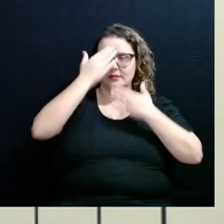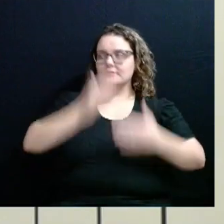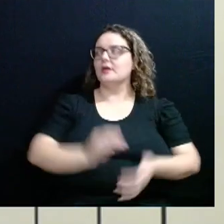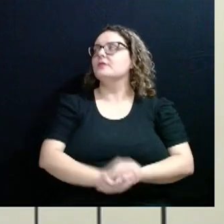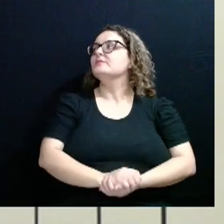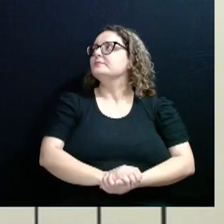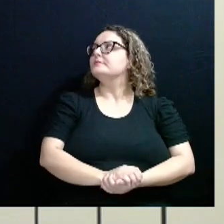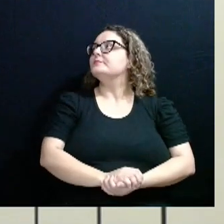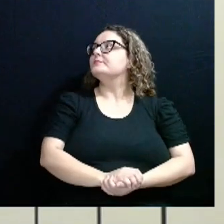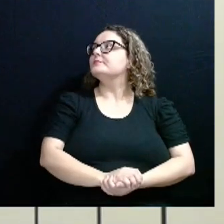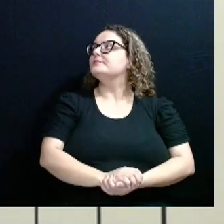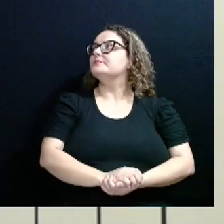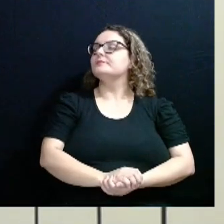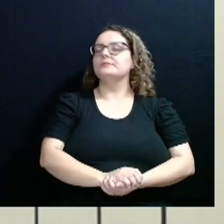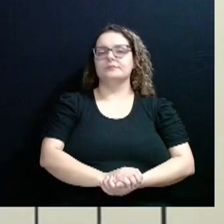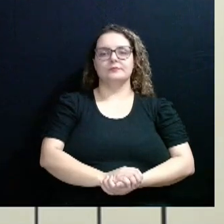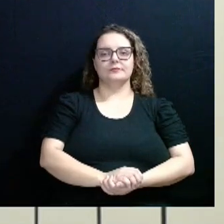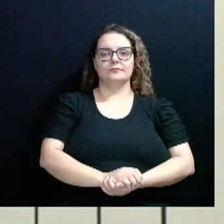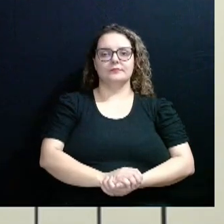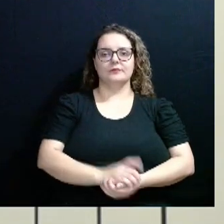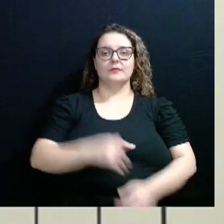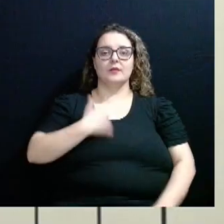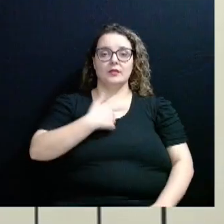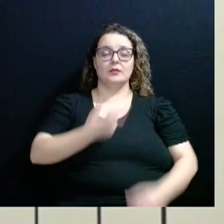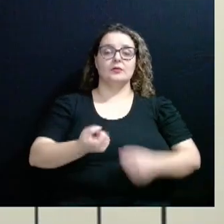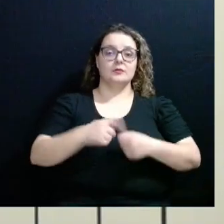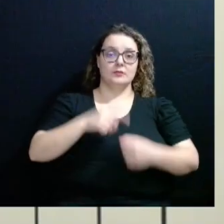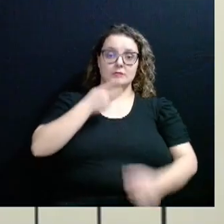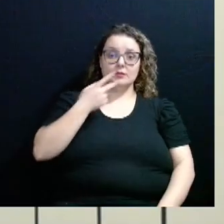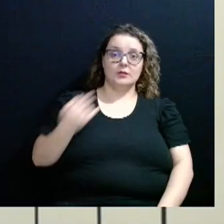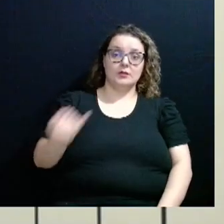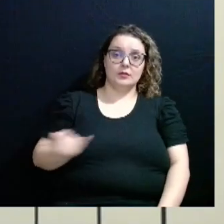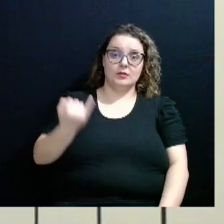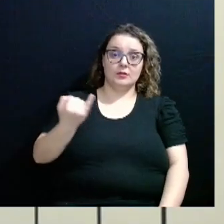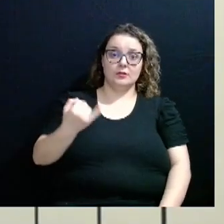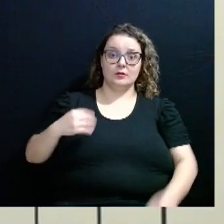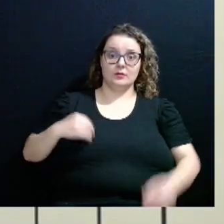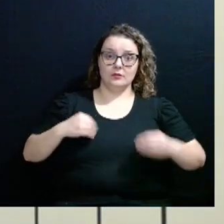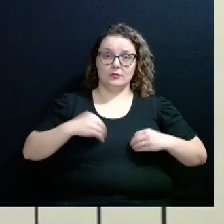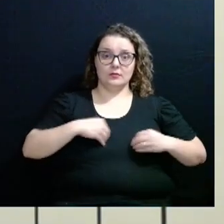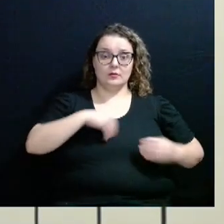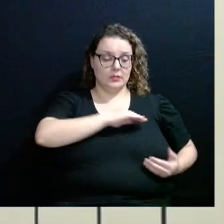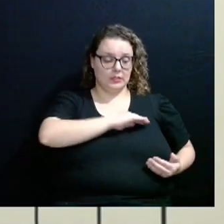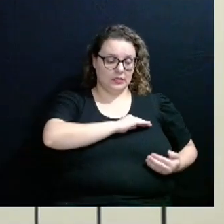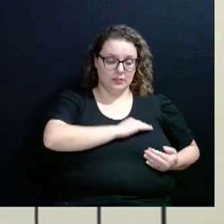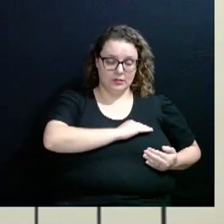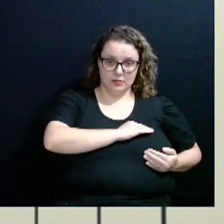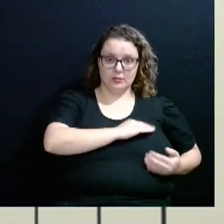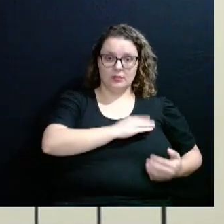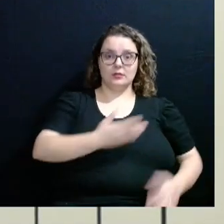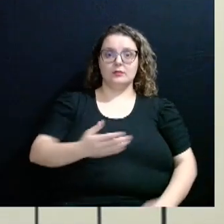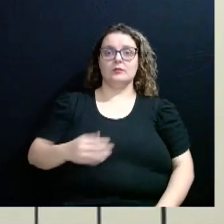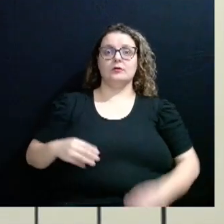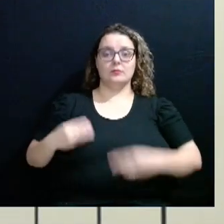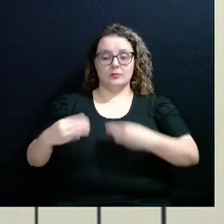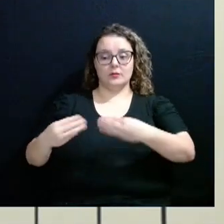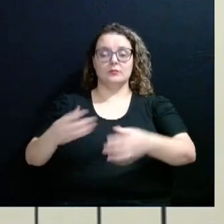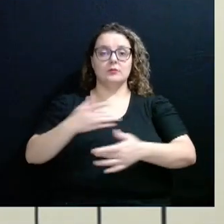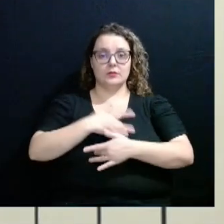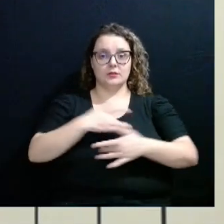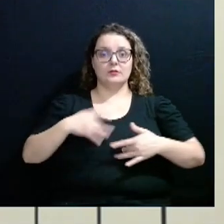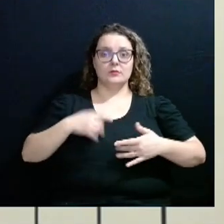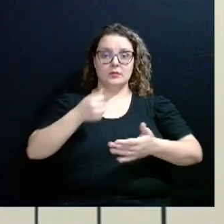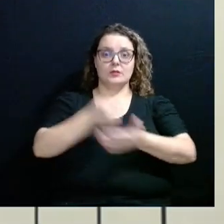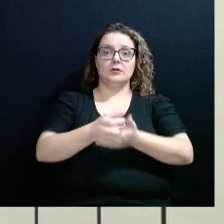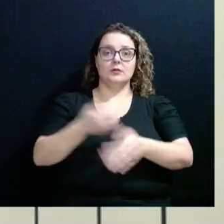A gente volta a falar sobre a importância do exame de mamografia. O Ministério da Saúde garante acesso a partir